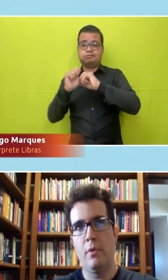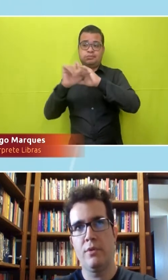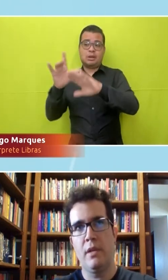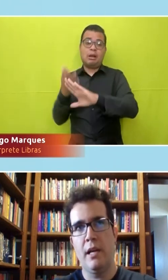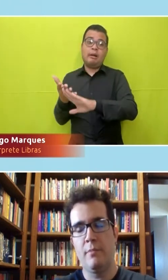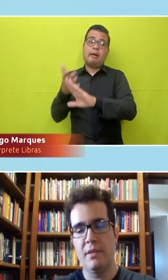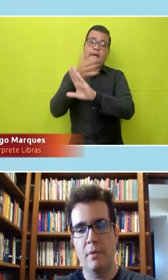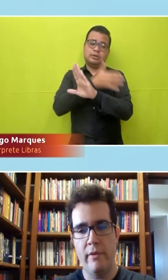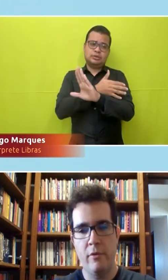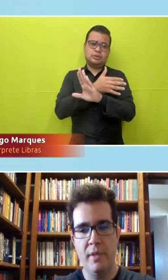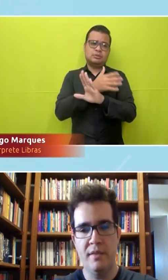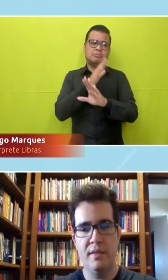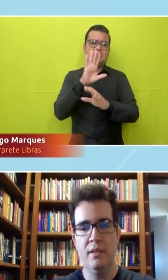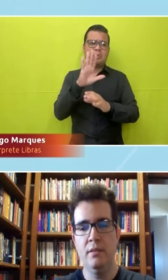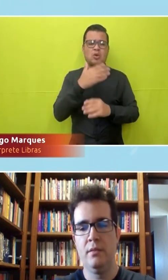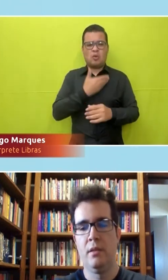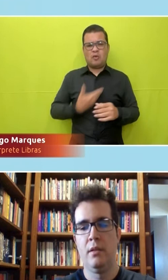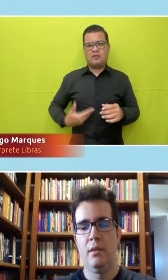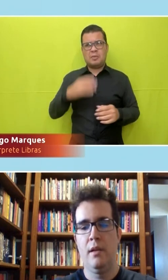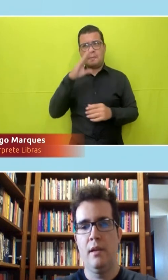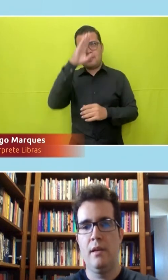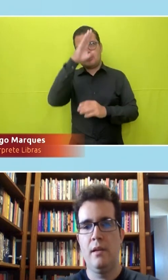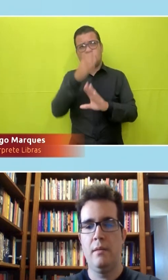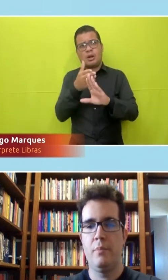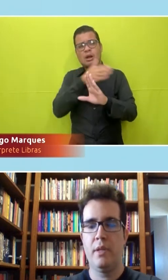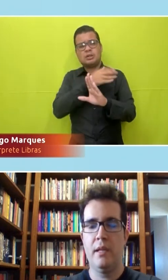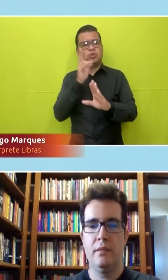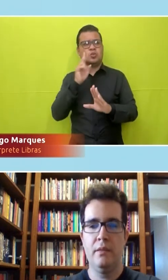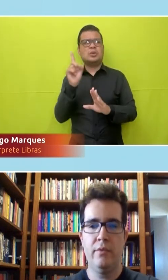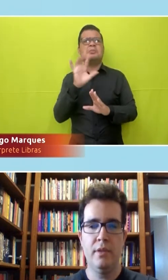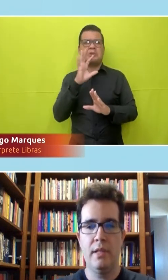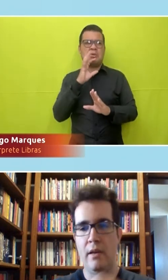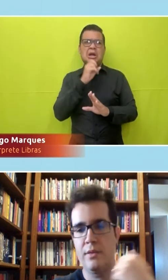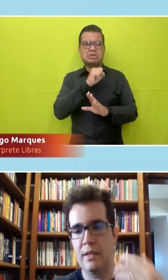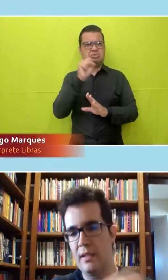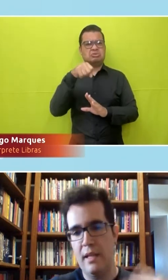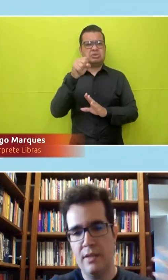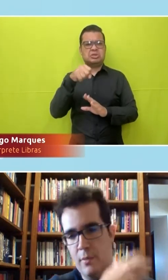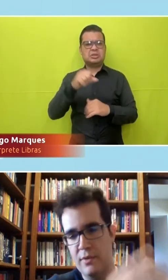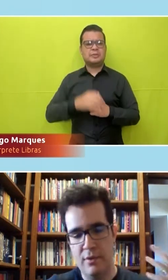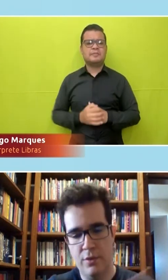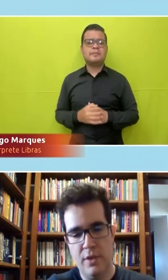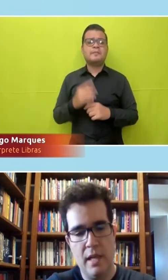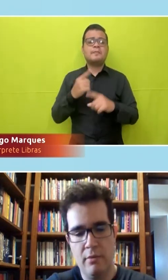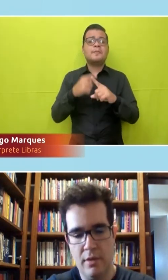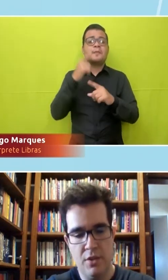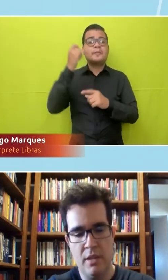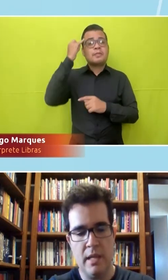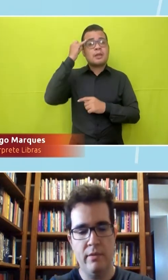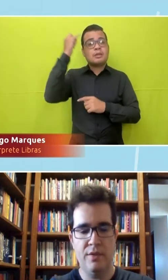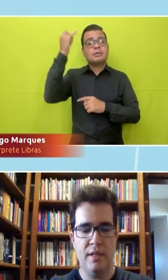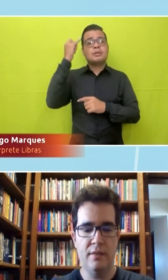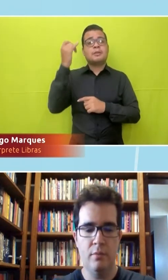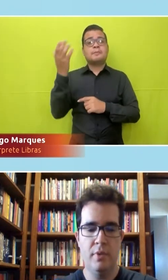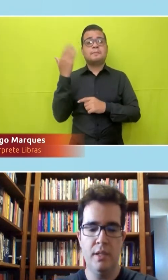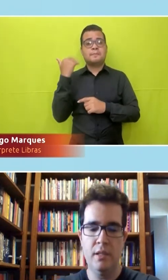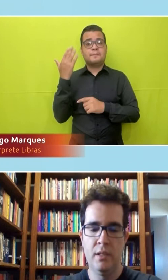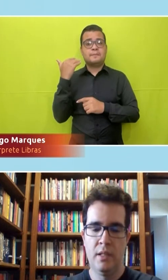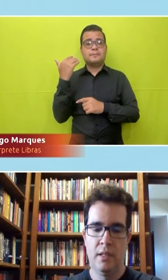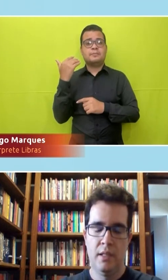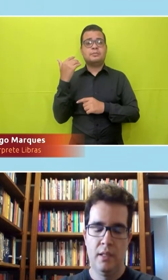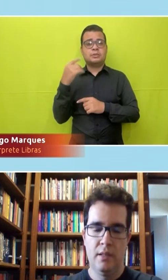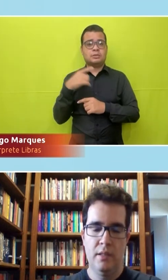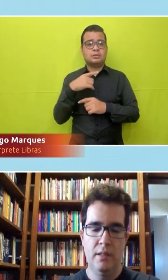governo Bolsonaro, mas provavelmente sim, porque, enfim, né? Acho que essa ideia já começou a surgir lá quando a gente ainda estava no Cidade